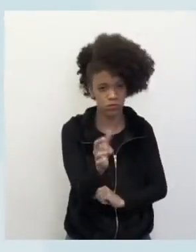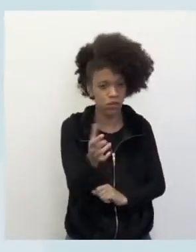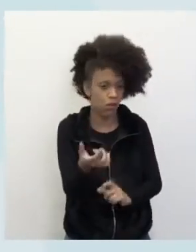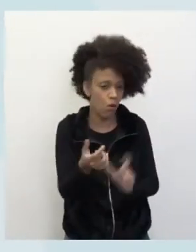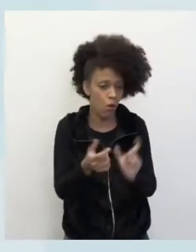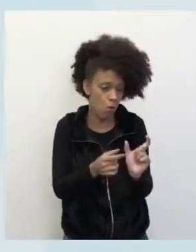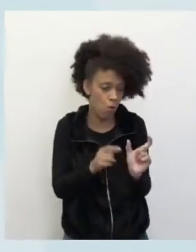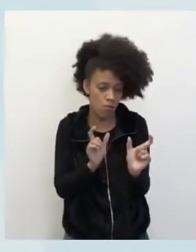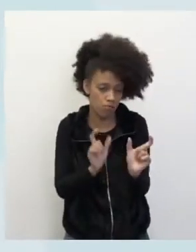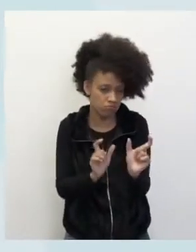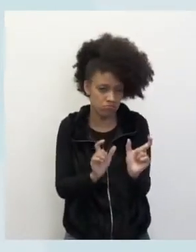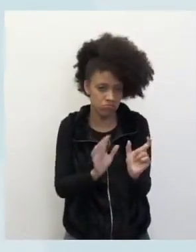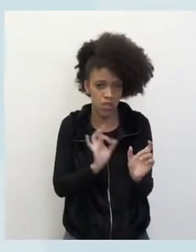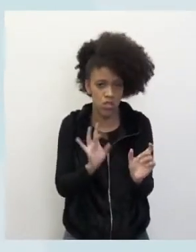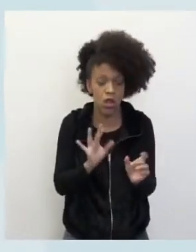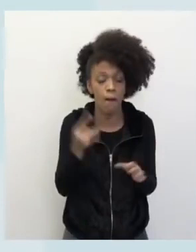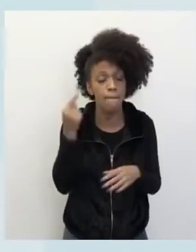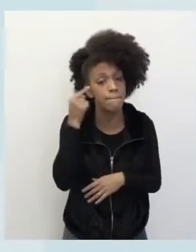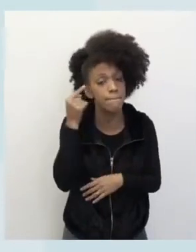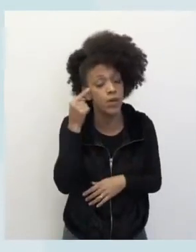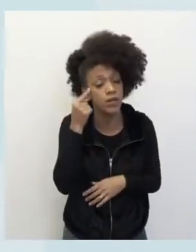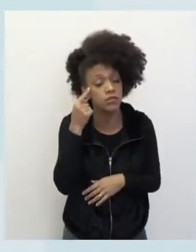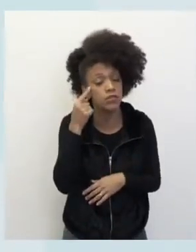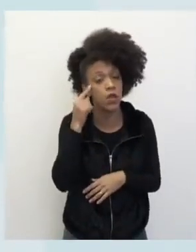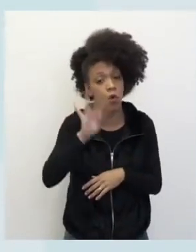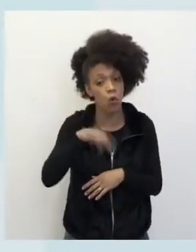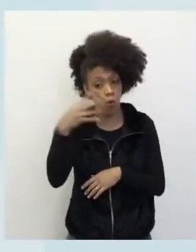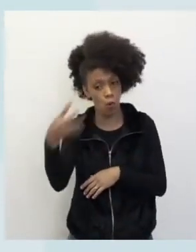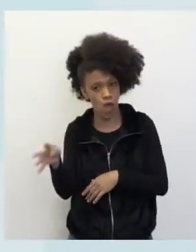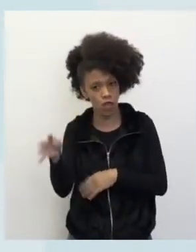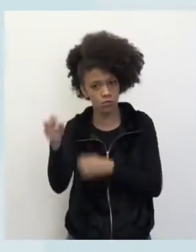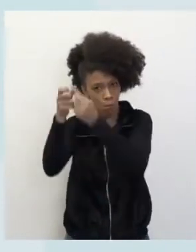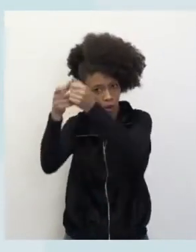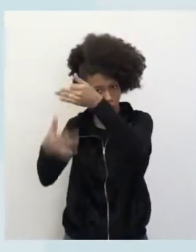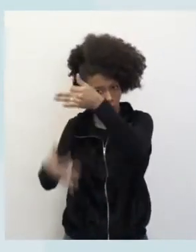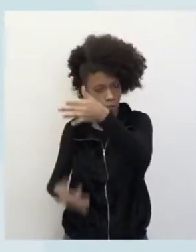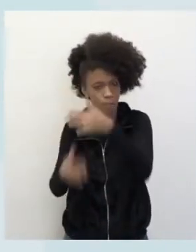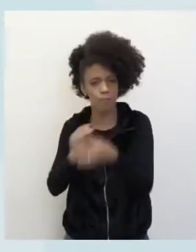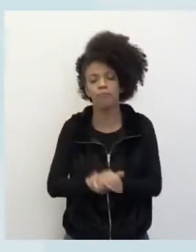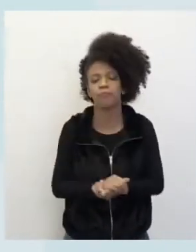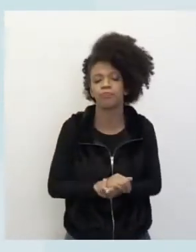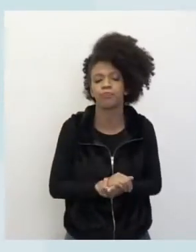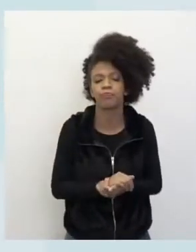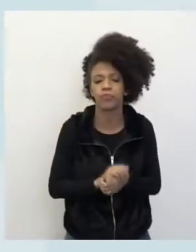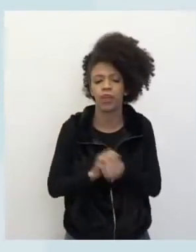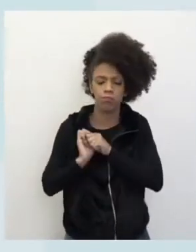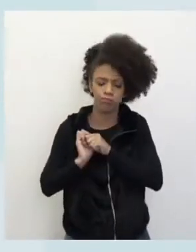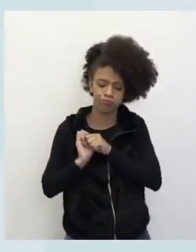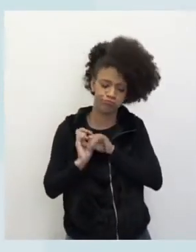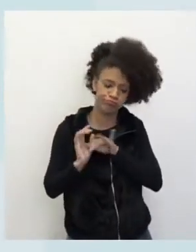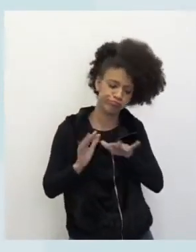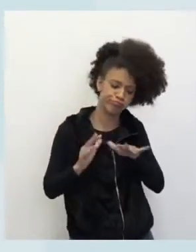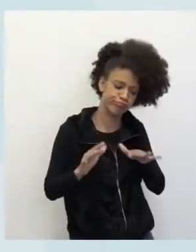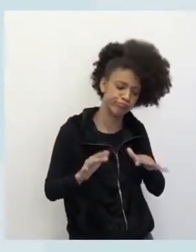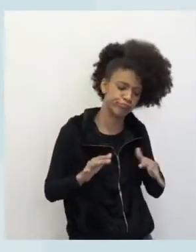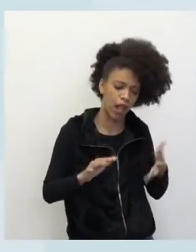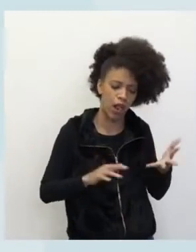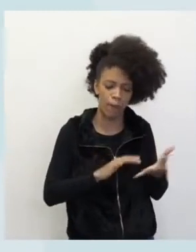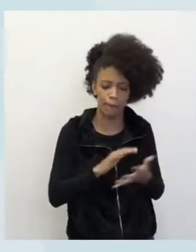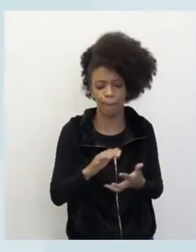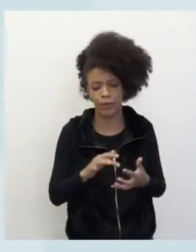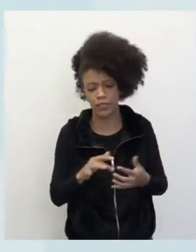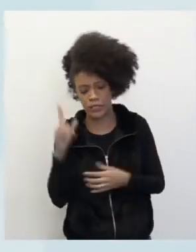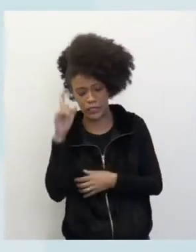conector. Pensando que a gente tem aquele quadro cheio de conectores. A pandemia assolou o mundo em 2020, deixará